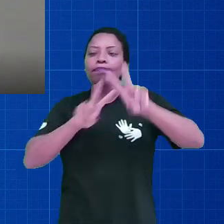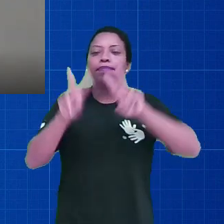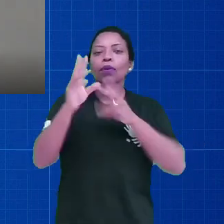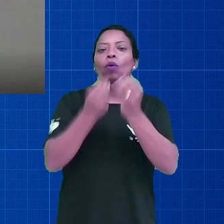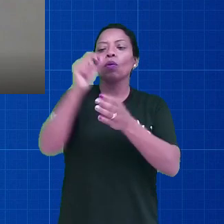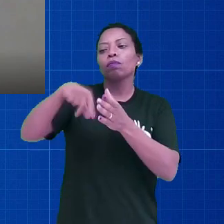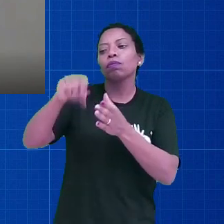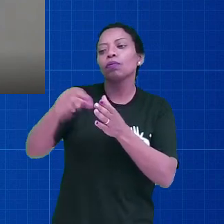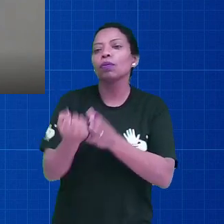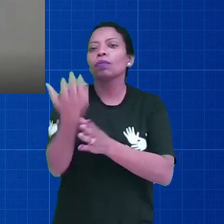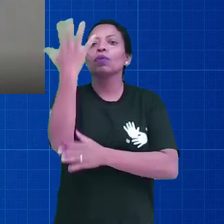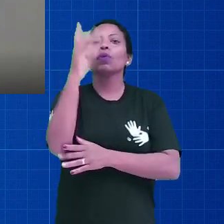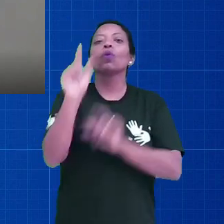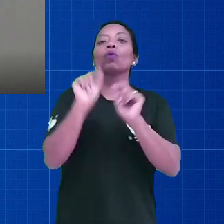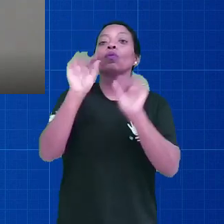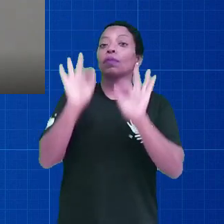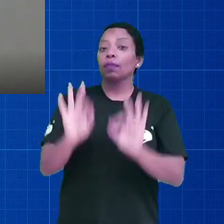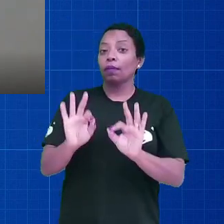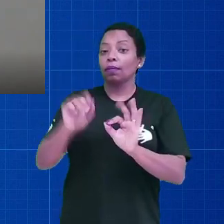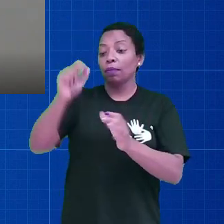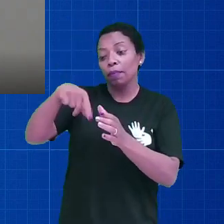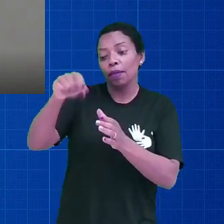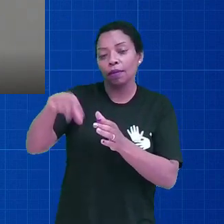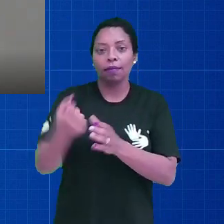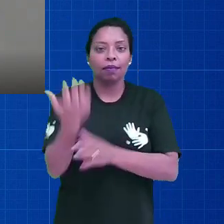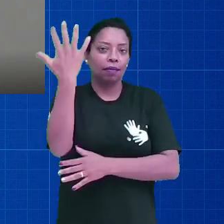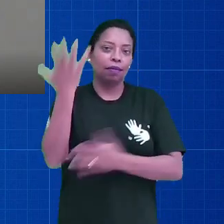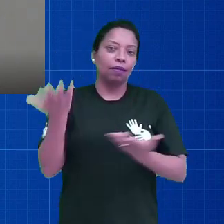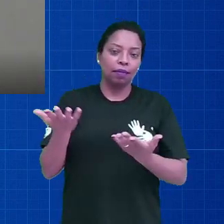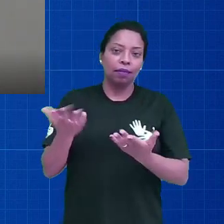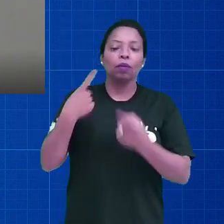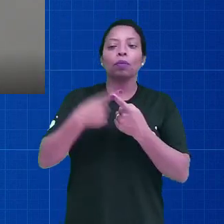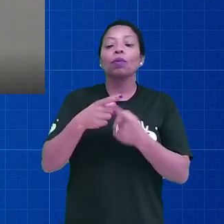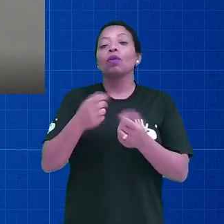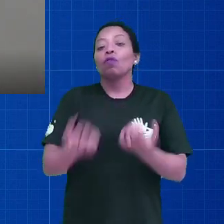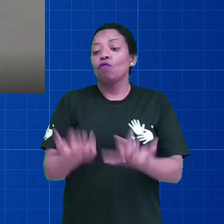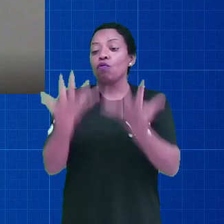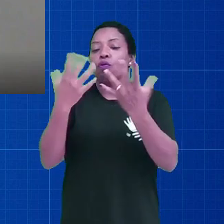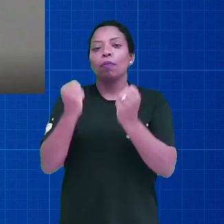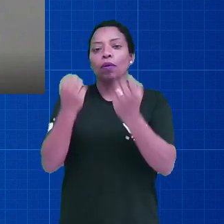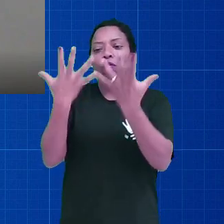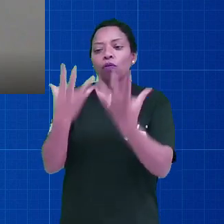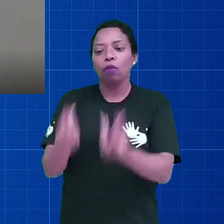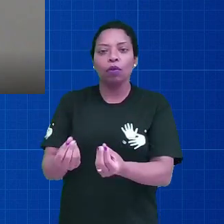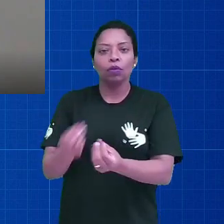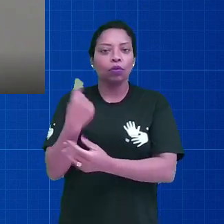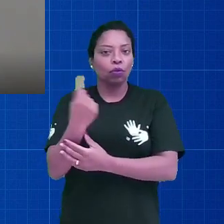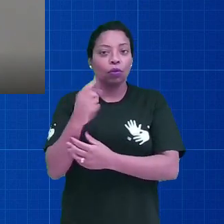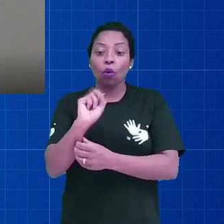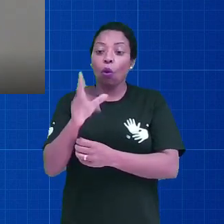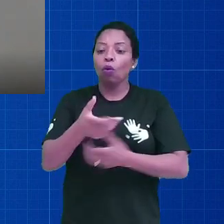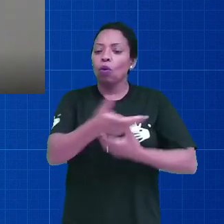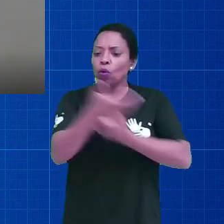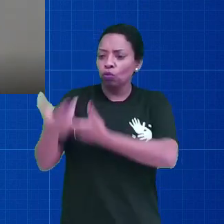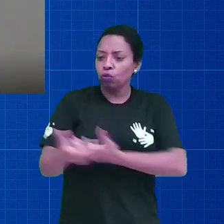fogo, né, e o fogo ele vai ou se apagar sozinho, ou ele vai ser mais fácil de ser